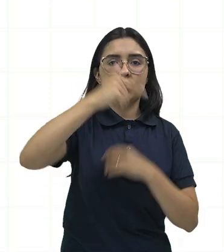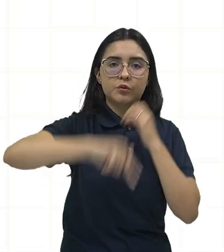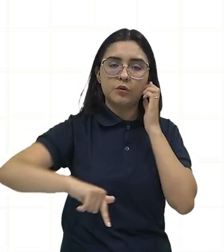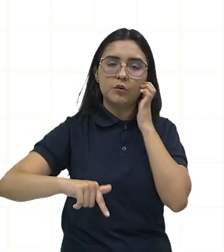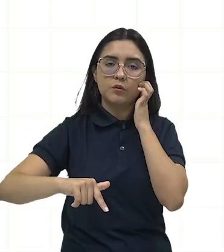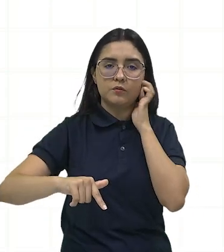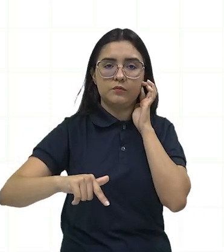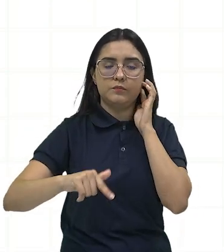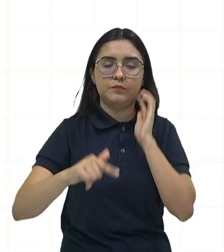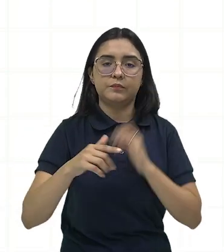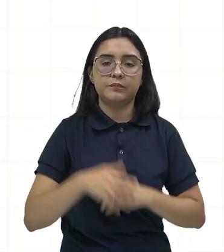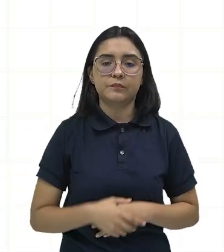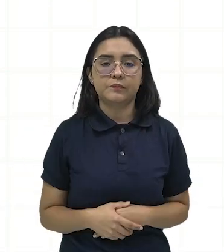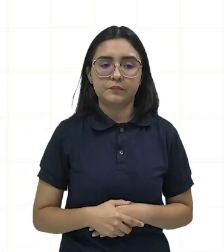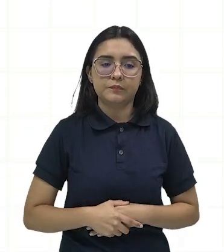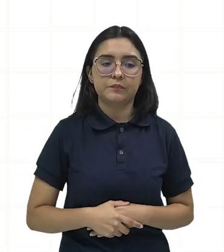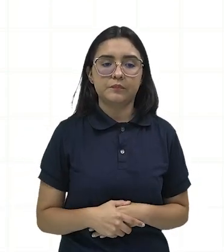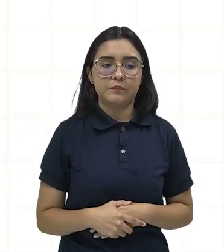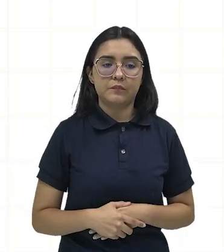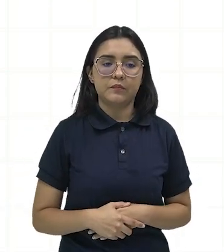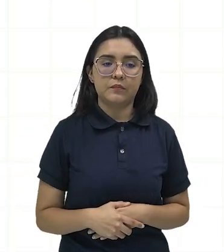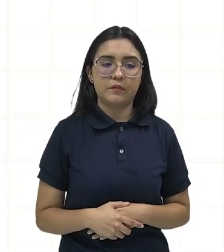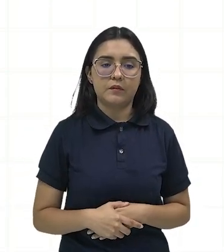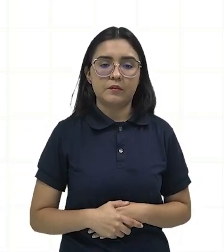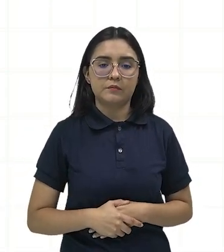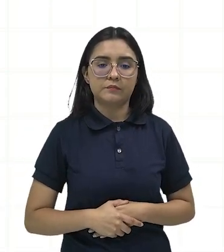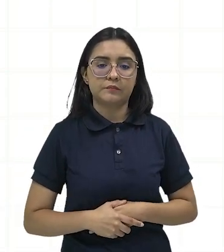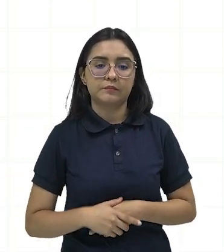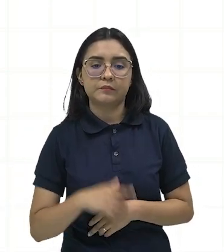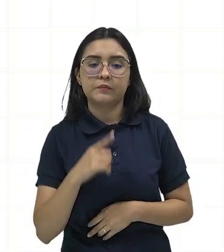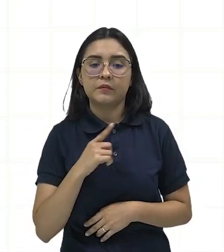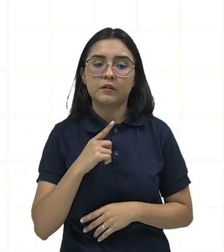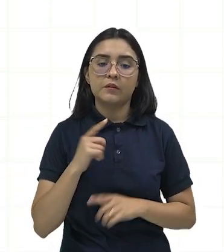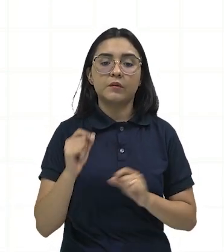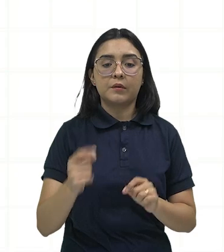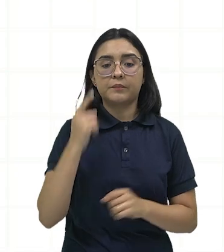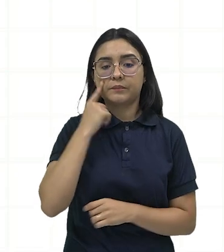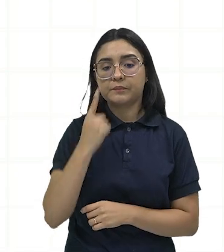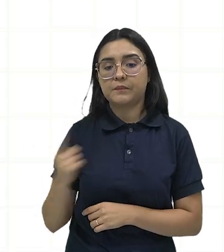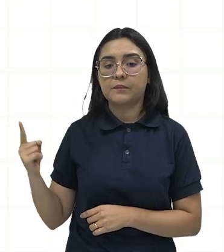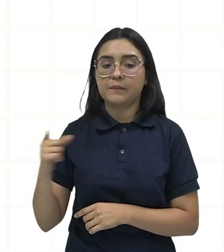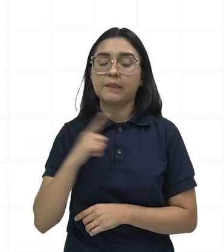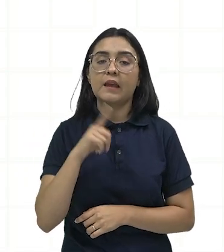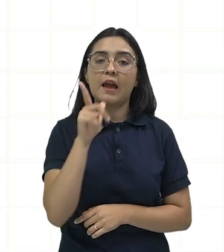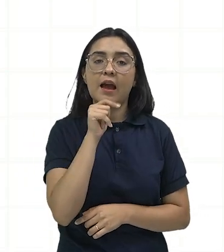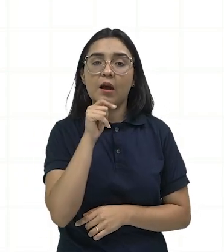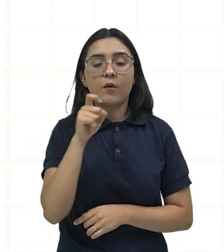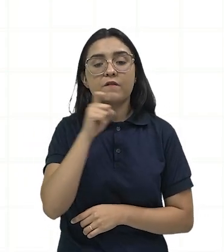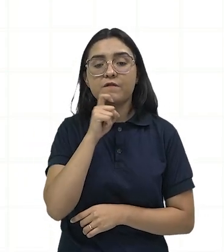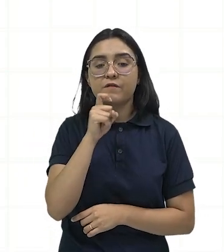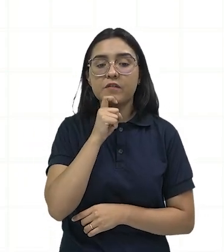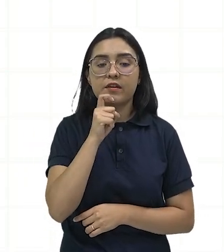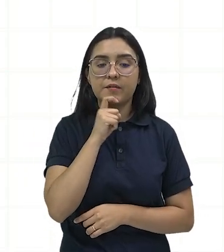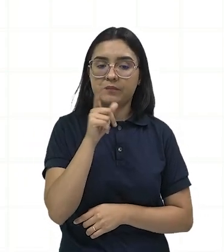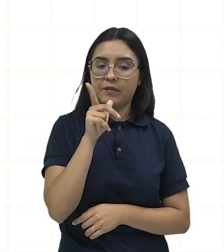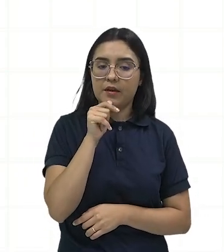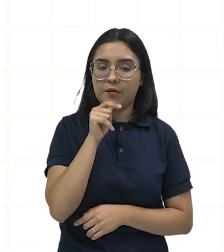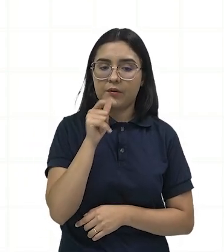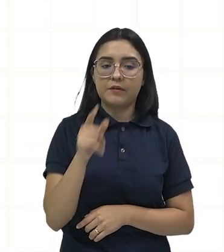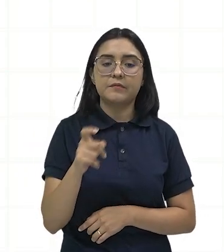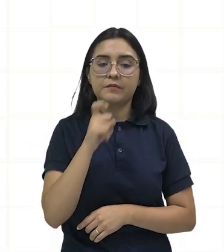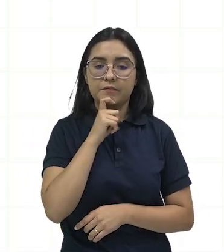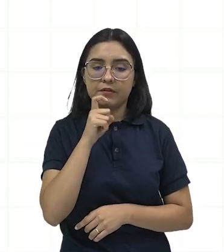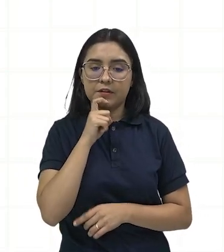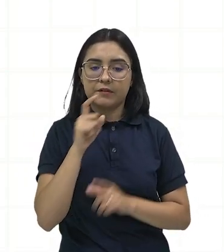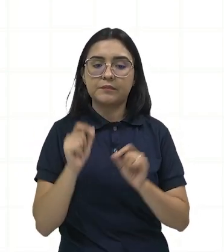ao início? Com o resfriamento da água, né? Que vai voltar ao resfriamento da água.